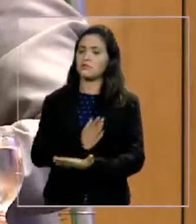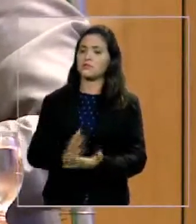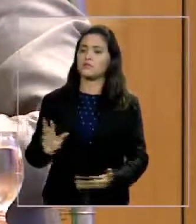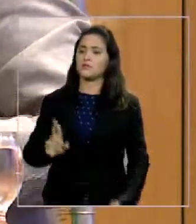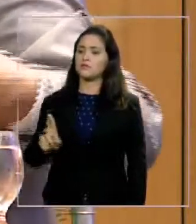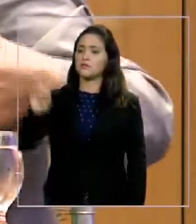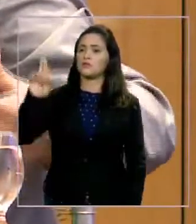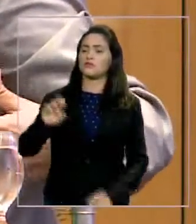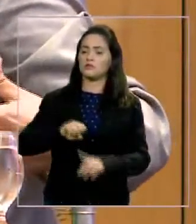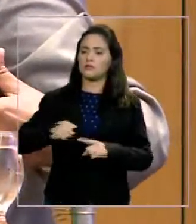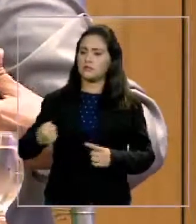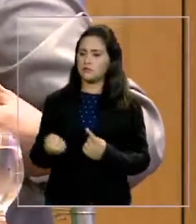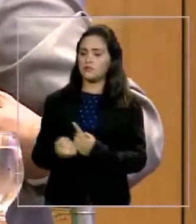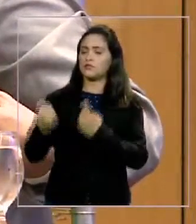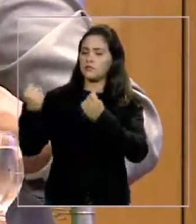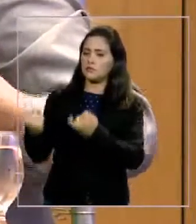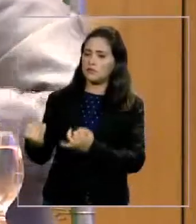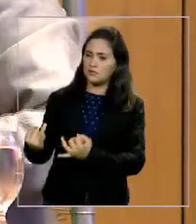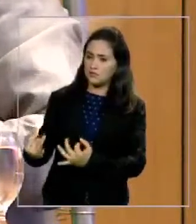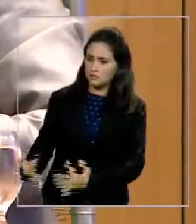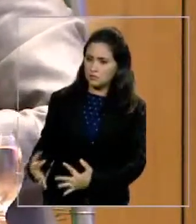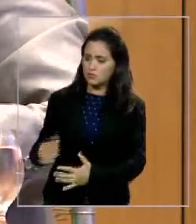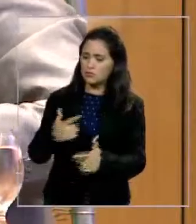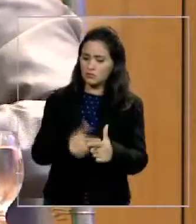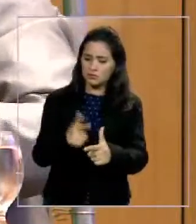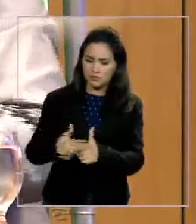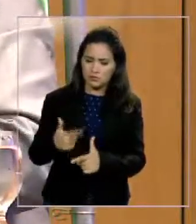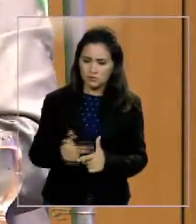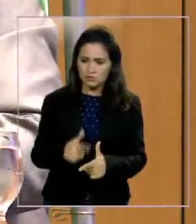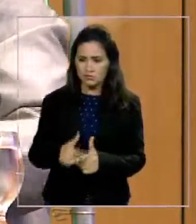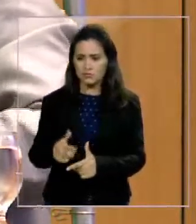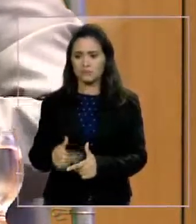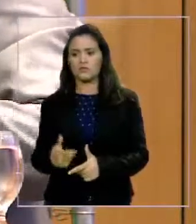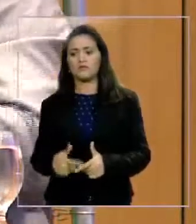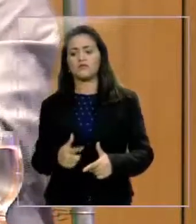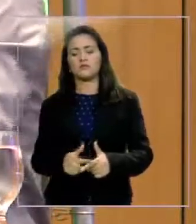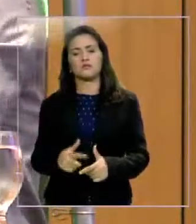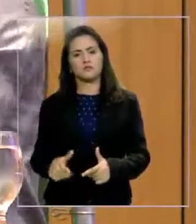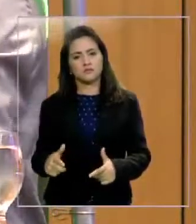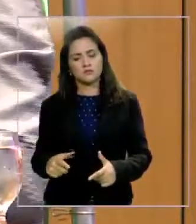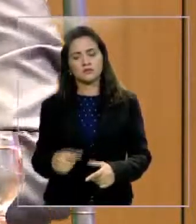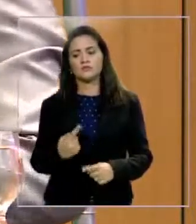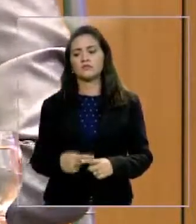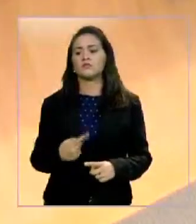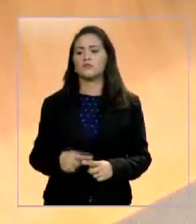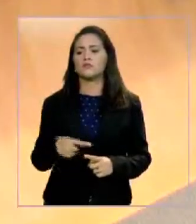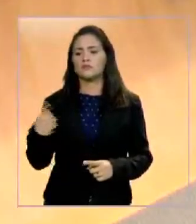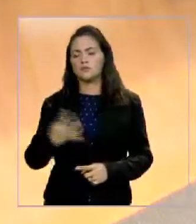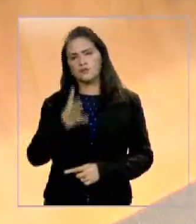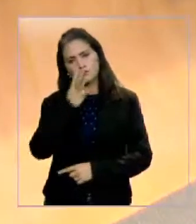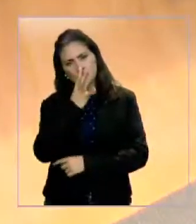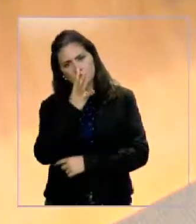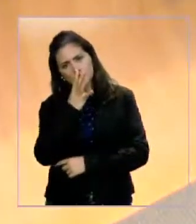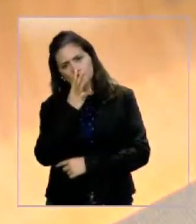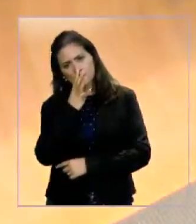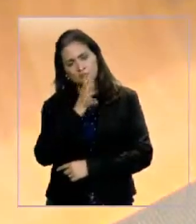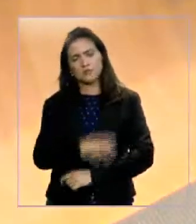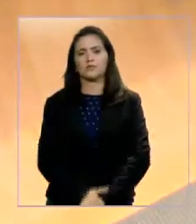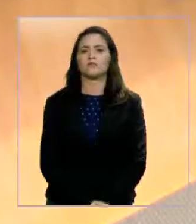tinham interesse em relatar seus problemas, as suas problemáticas, para que nós pudéssemos ouvir. Então,